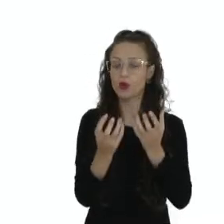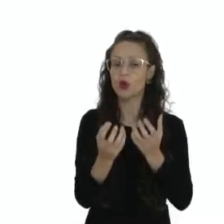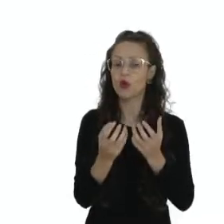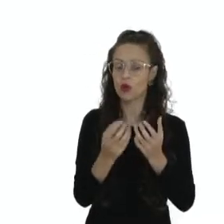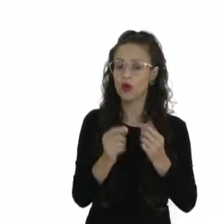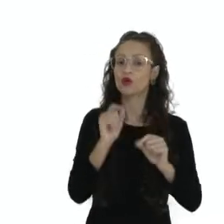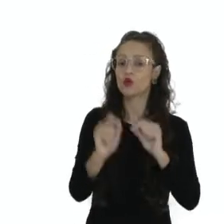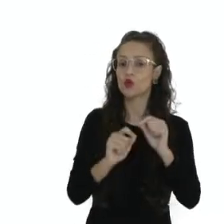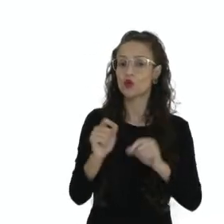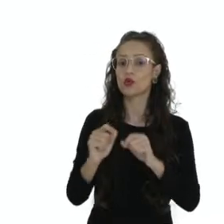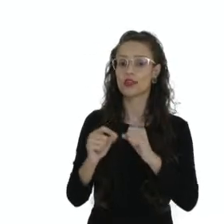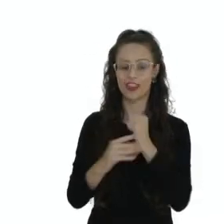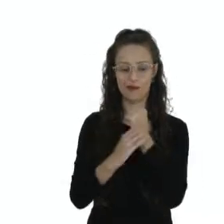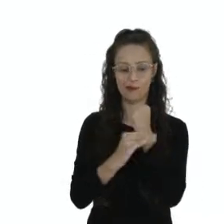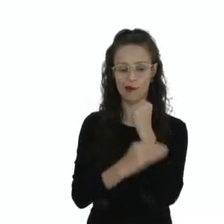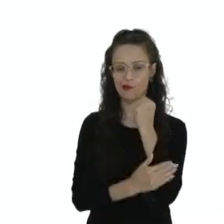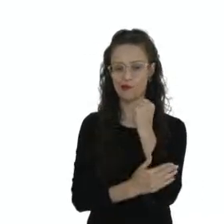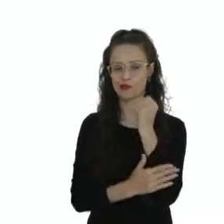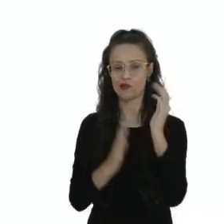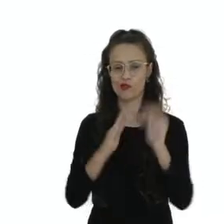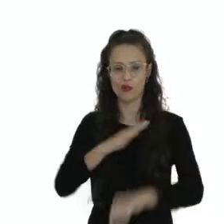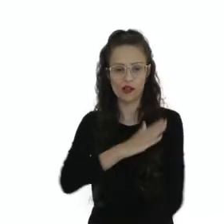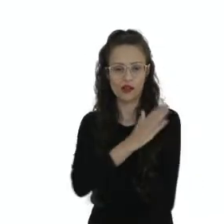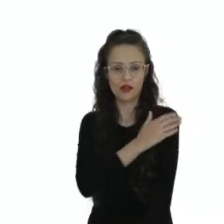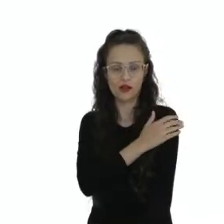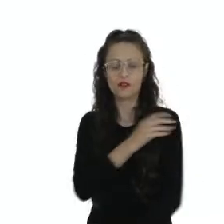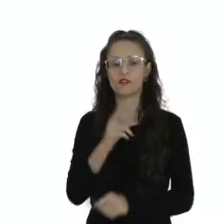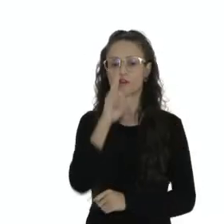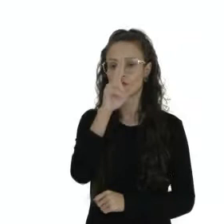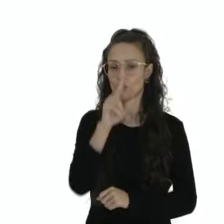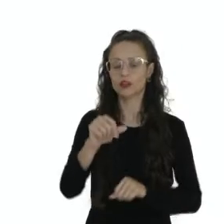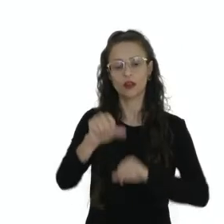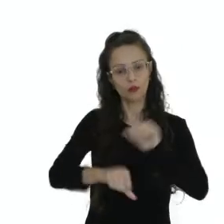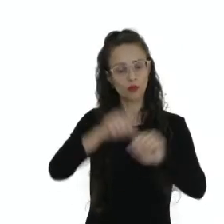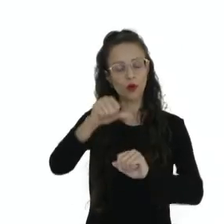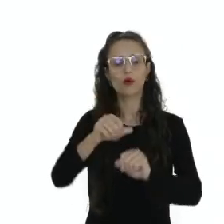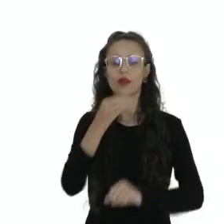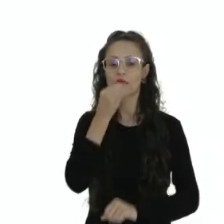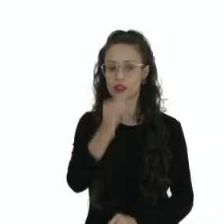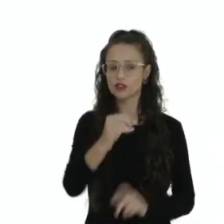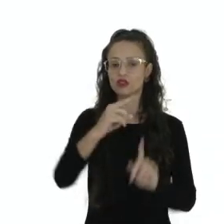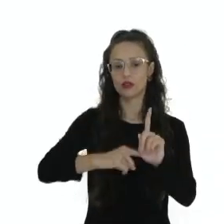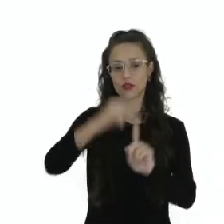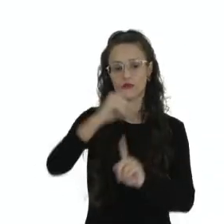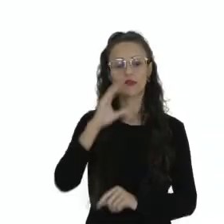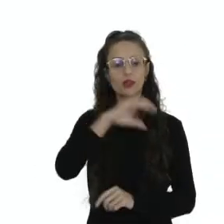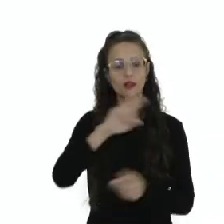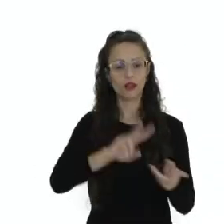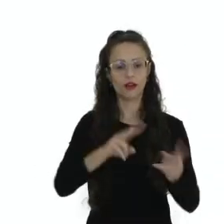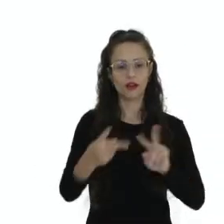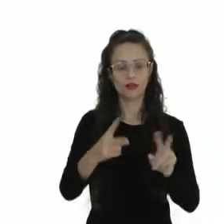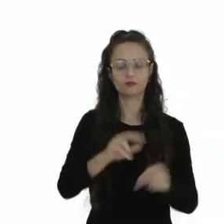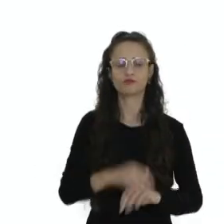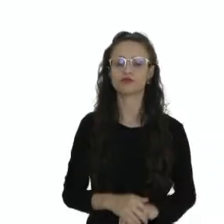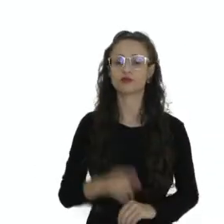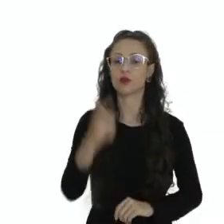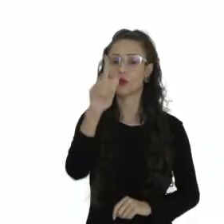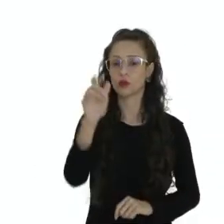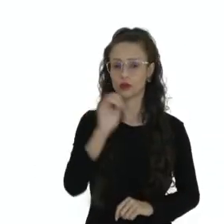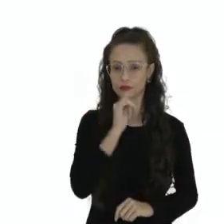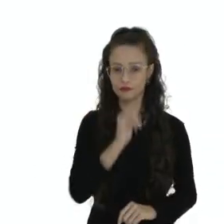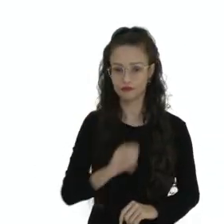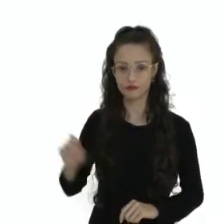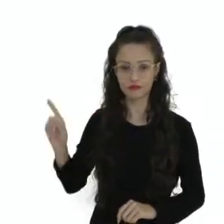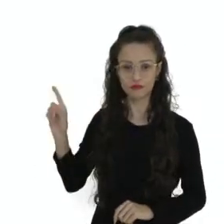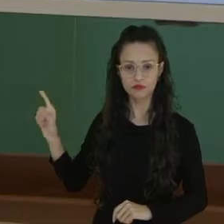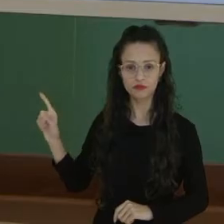energia muscular em energia térmica, certo? É isso que você está fazendo, então é uma conversão. Outro exemplo, olha ali,